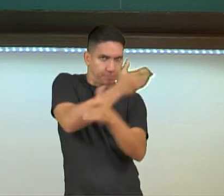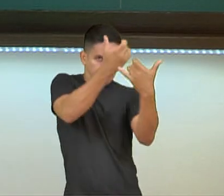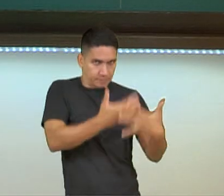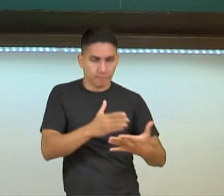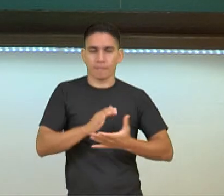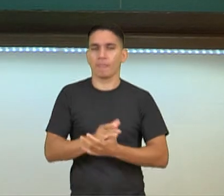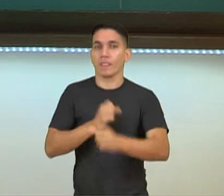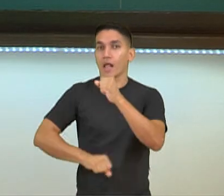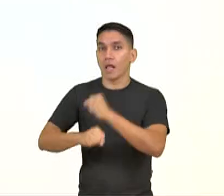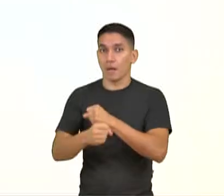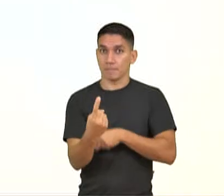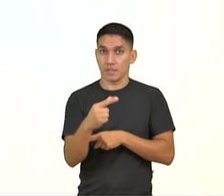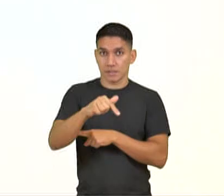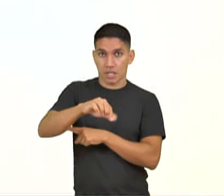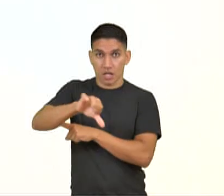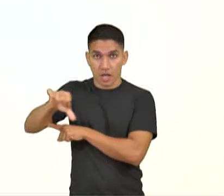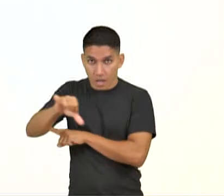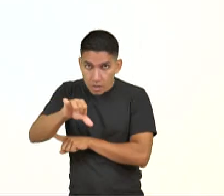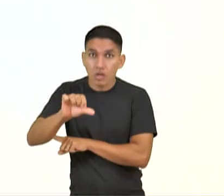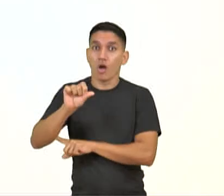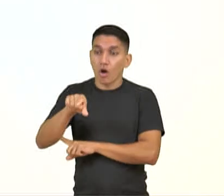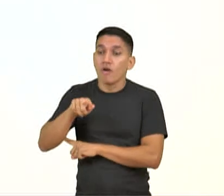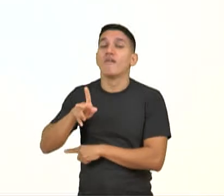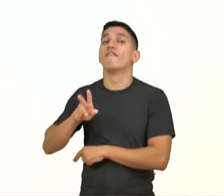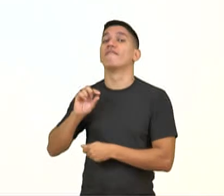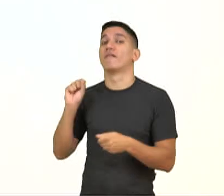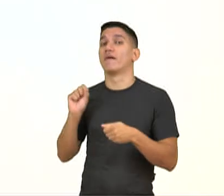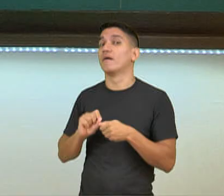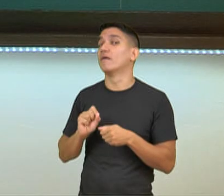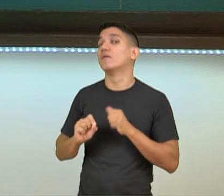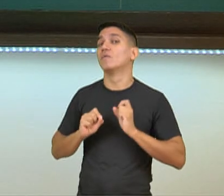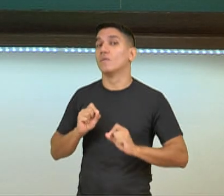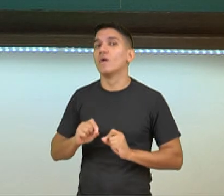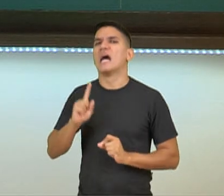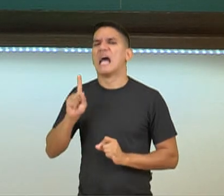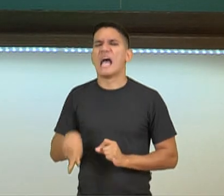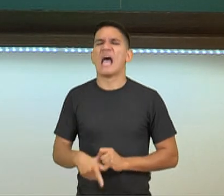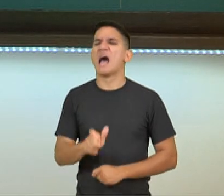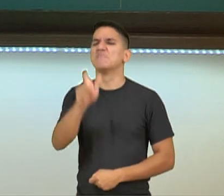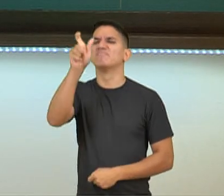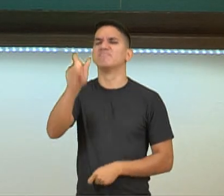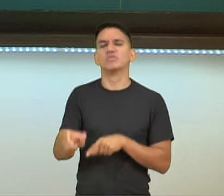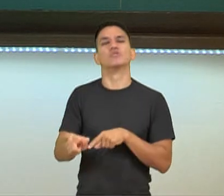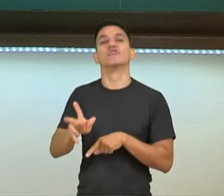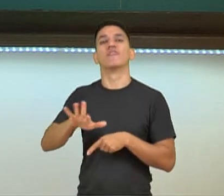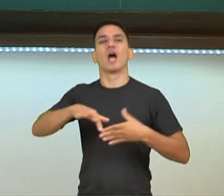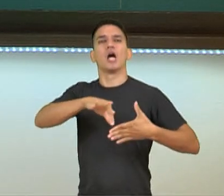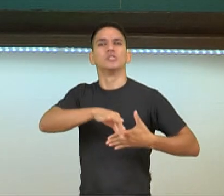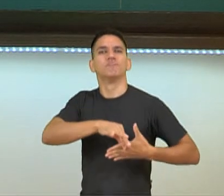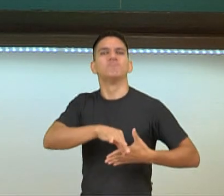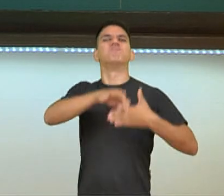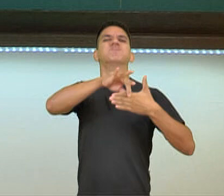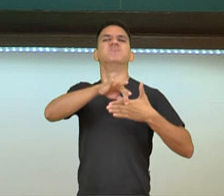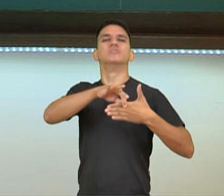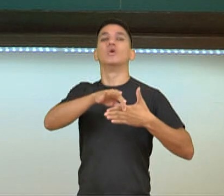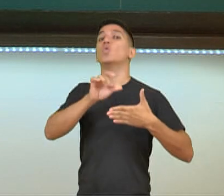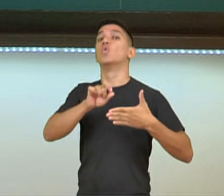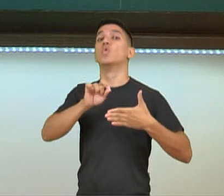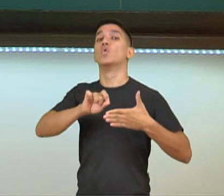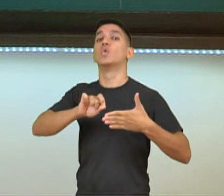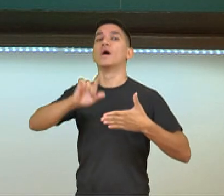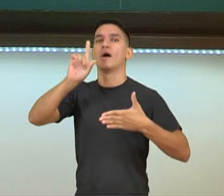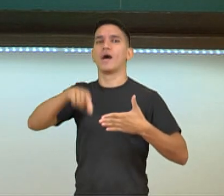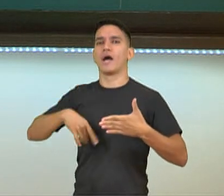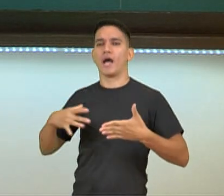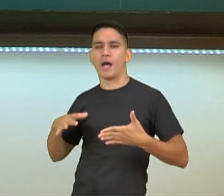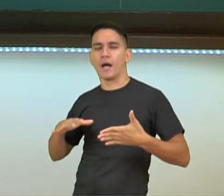em 1799 ele vai ser o cara que vai liderar o chamado golpe